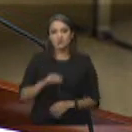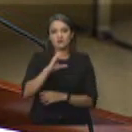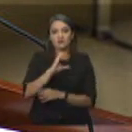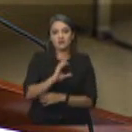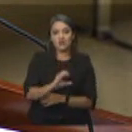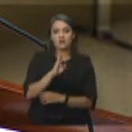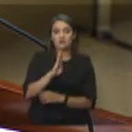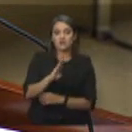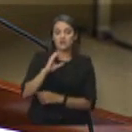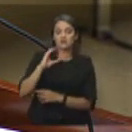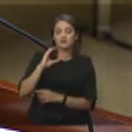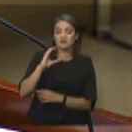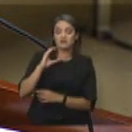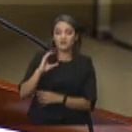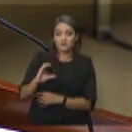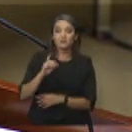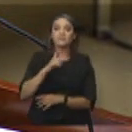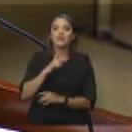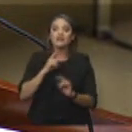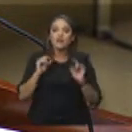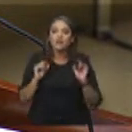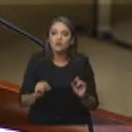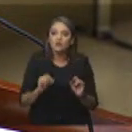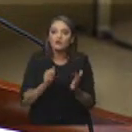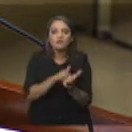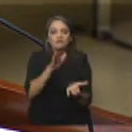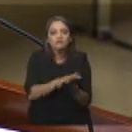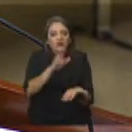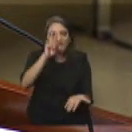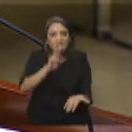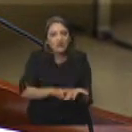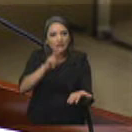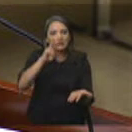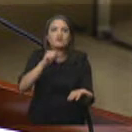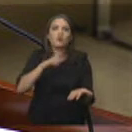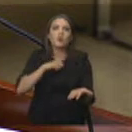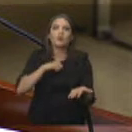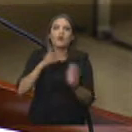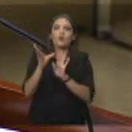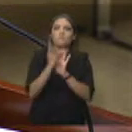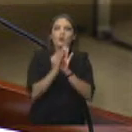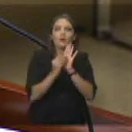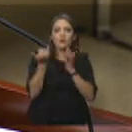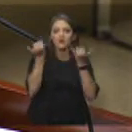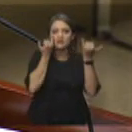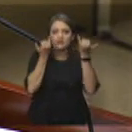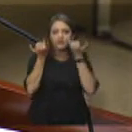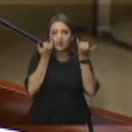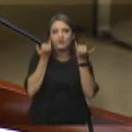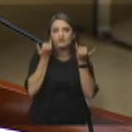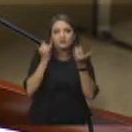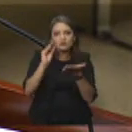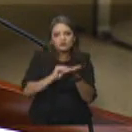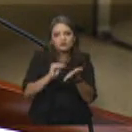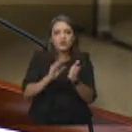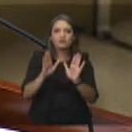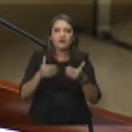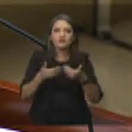e faz a validação e a autenticação desses dados que geram a conhecida carteira de trabalho